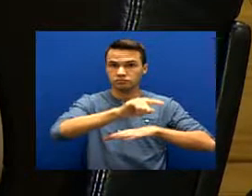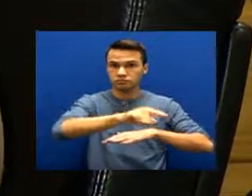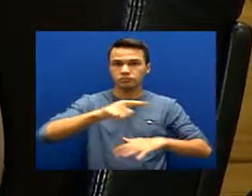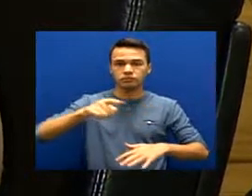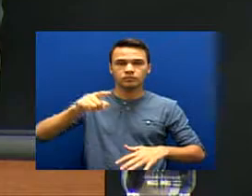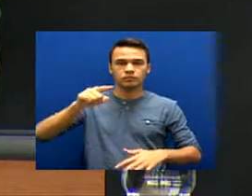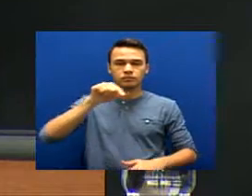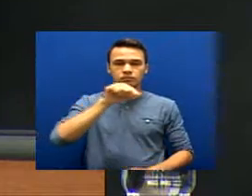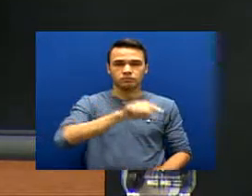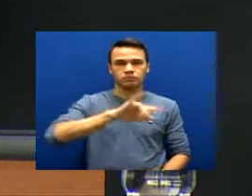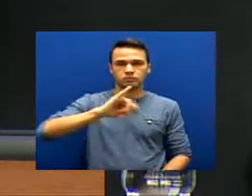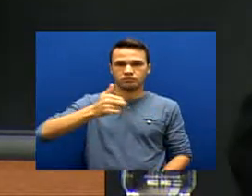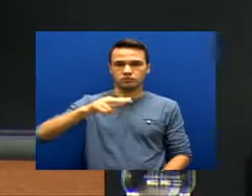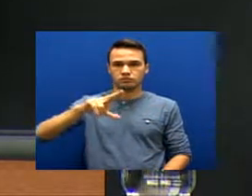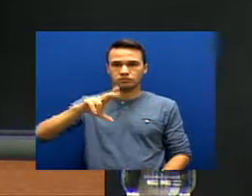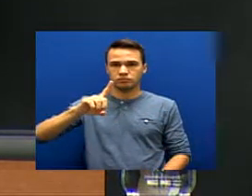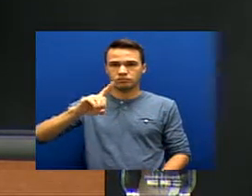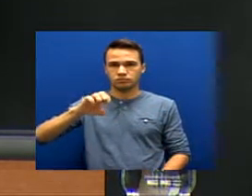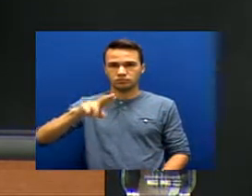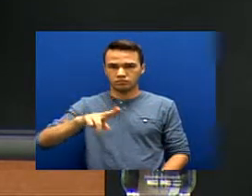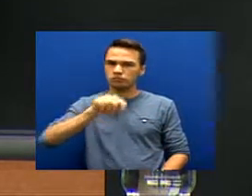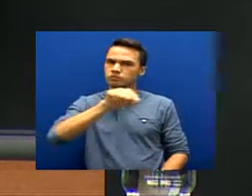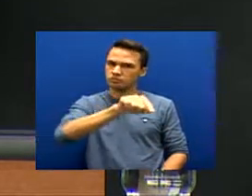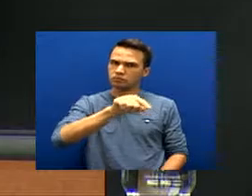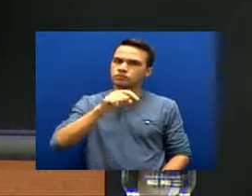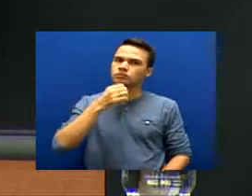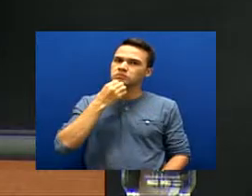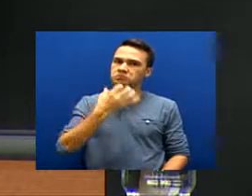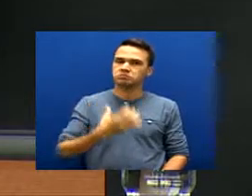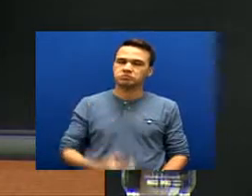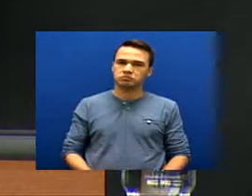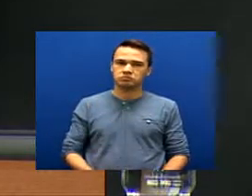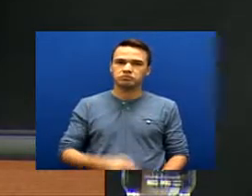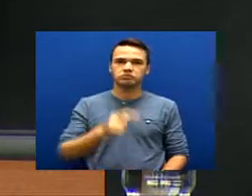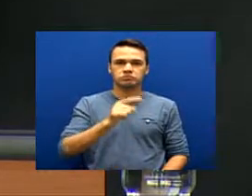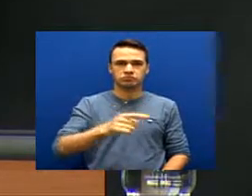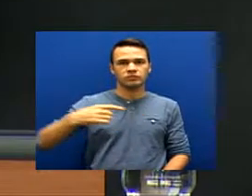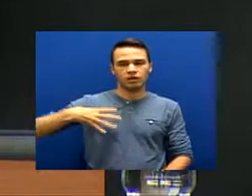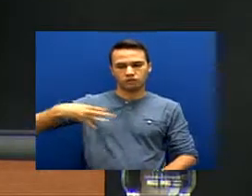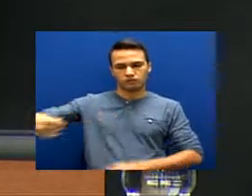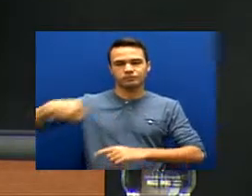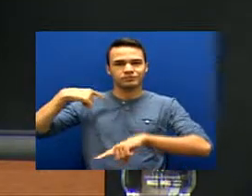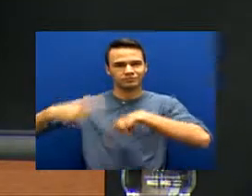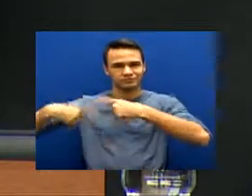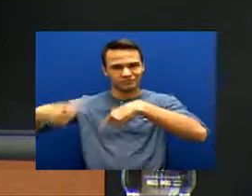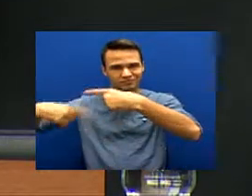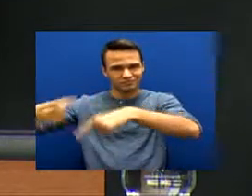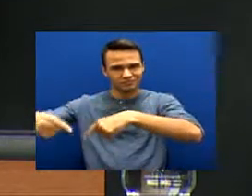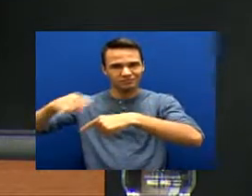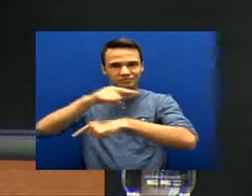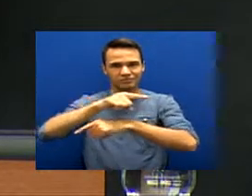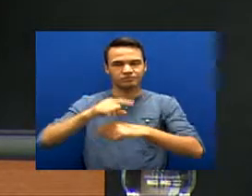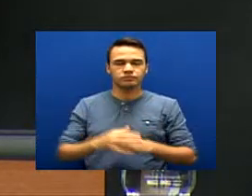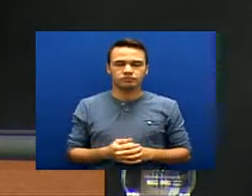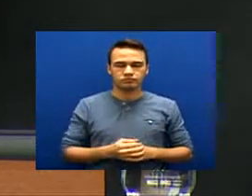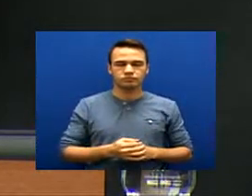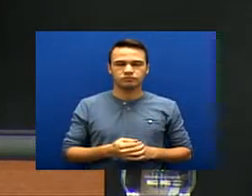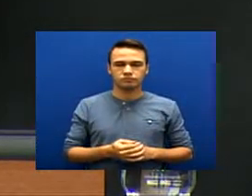que aqui vieram para juntos comemorarmos esse dia tão especial, não só para